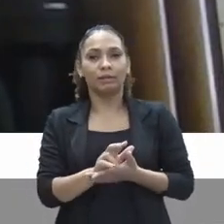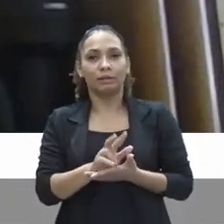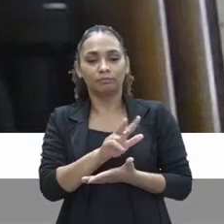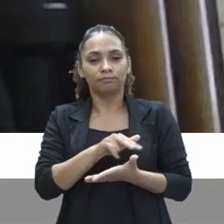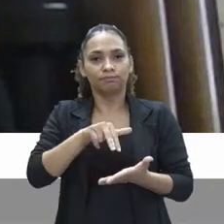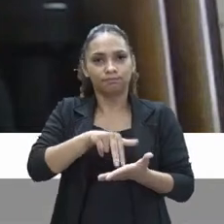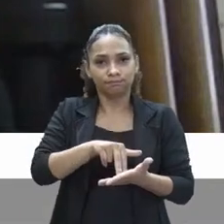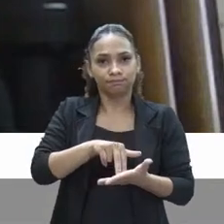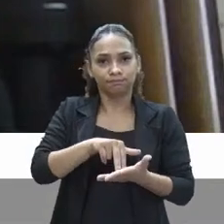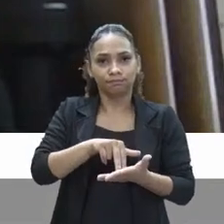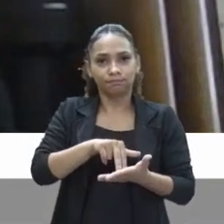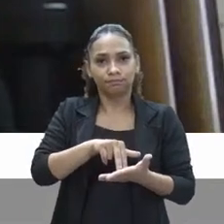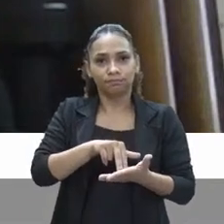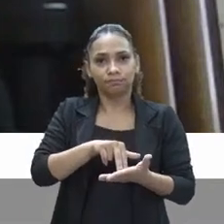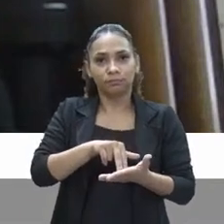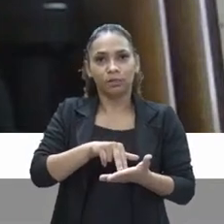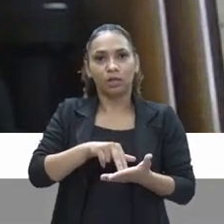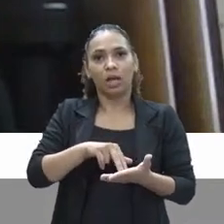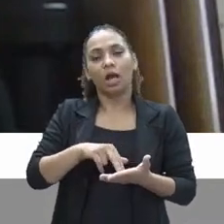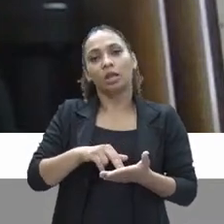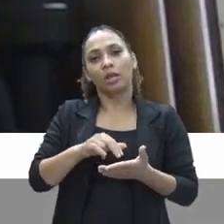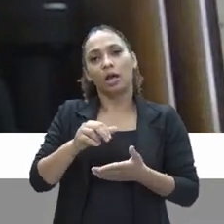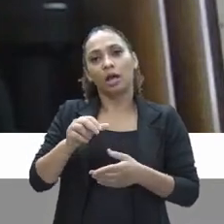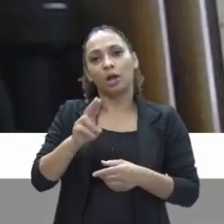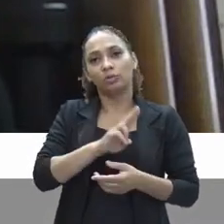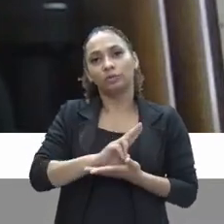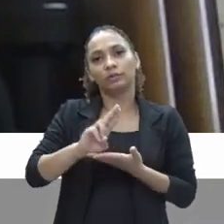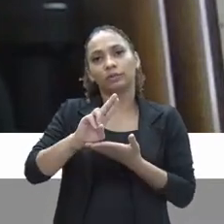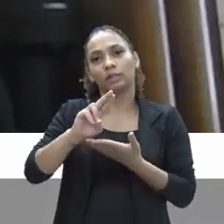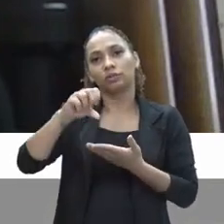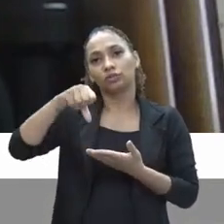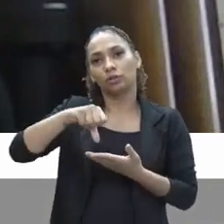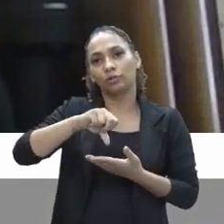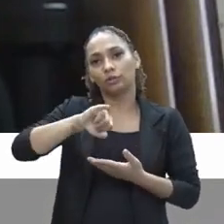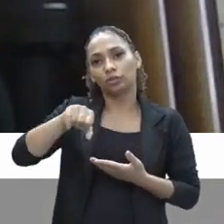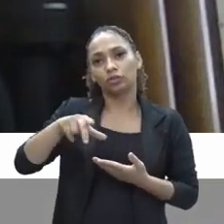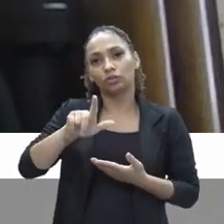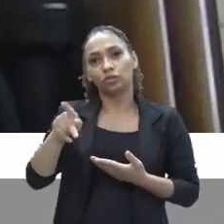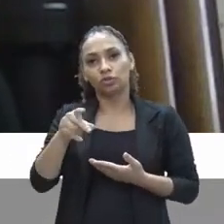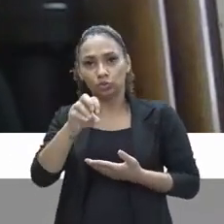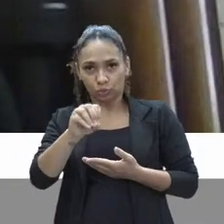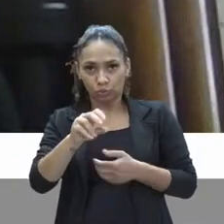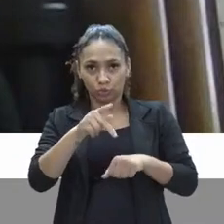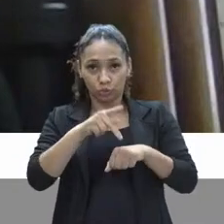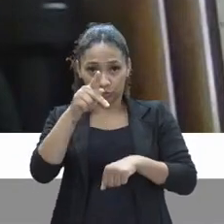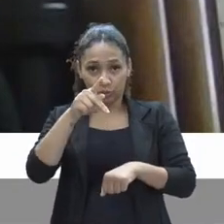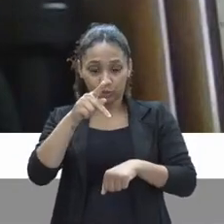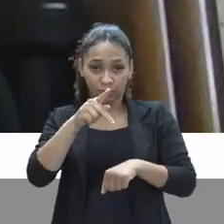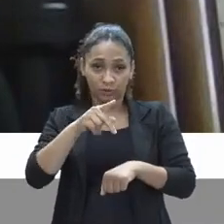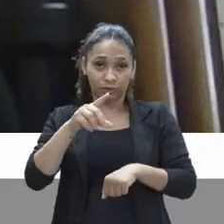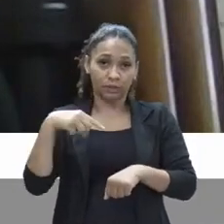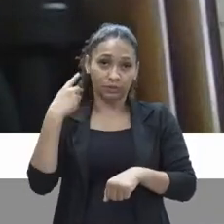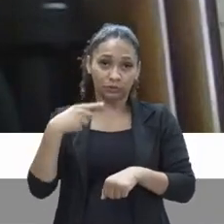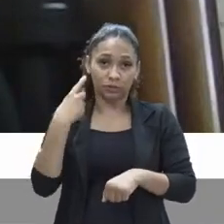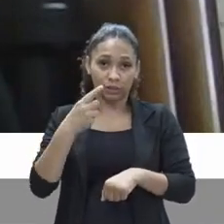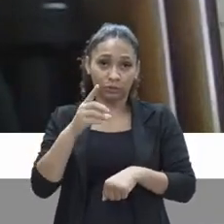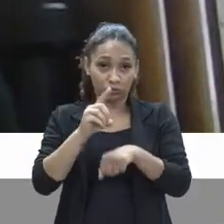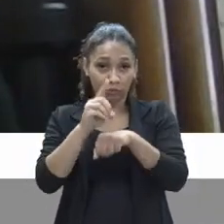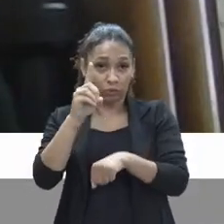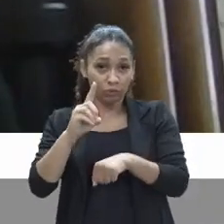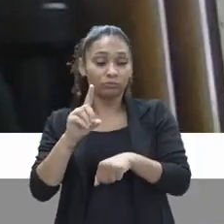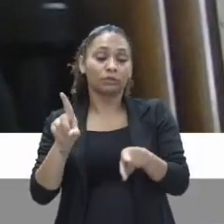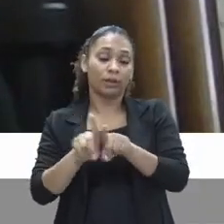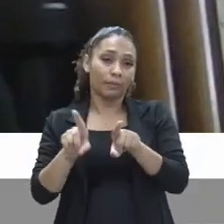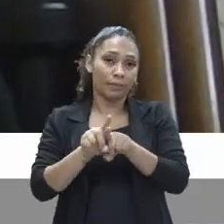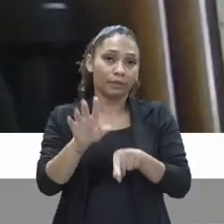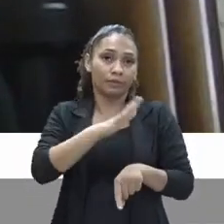Universidade 9 de Julho, no programa de pós-graduação em Direito, doutorado em Direito. E a